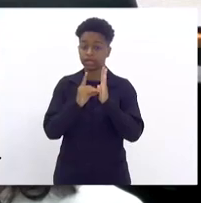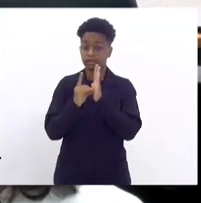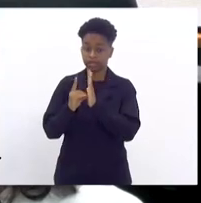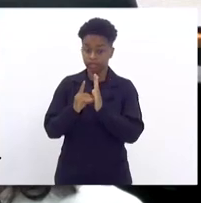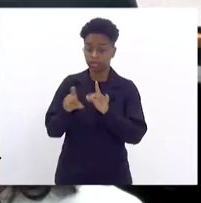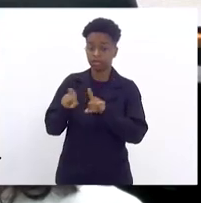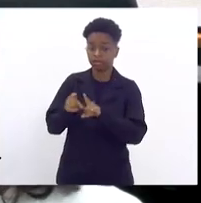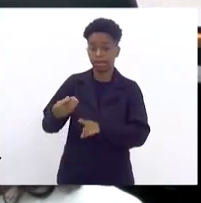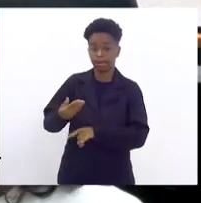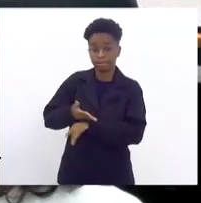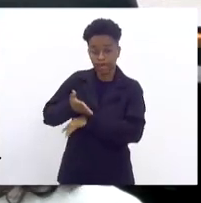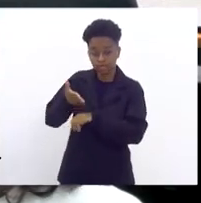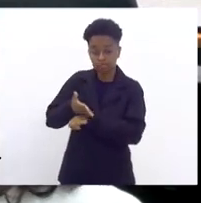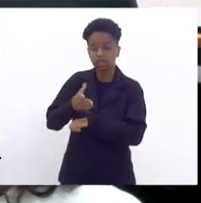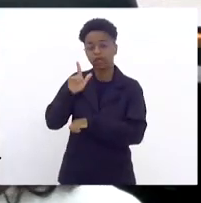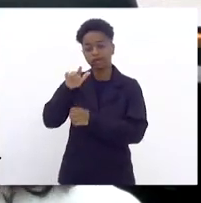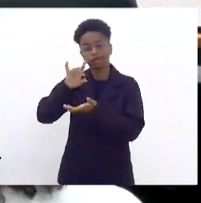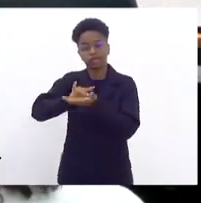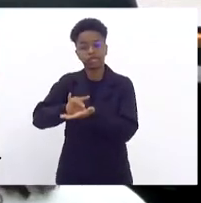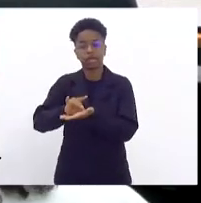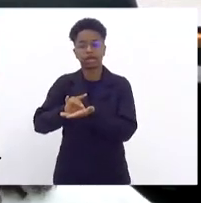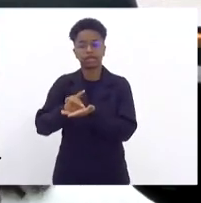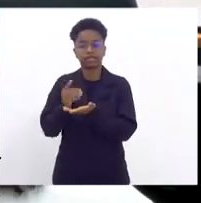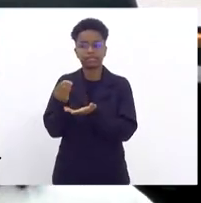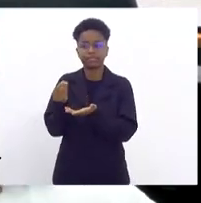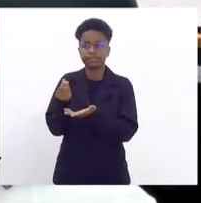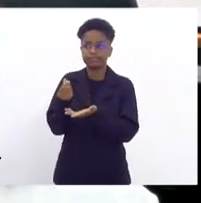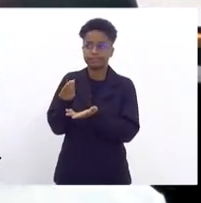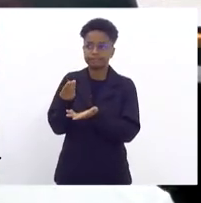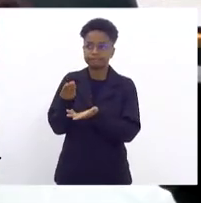e essa foi uma realidade muito